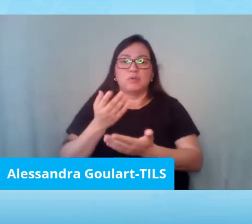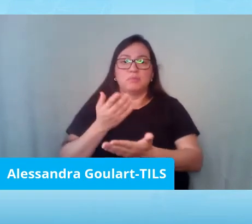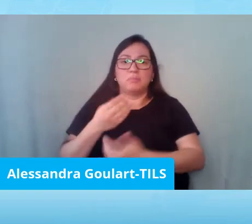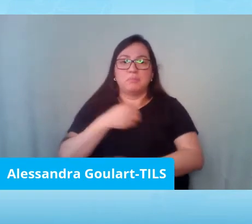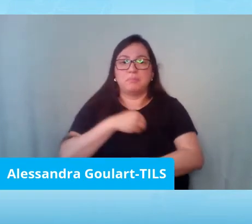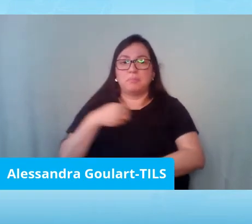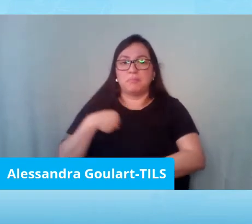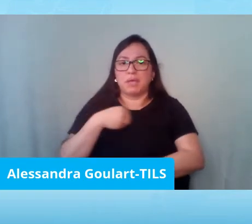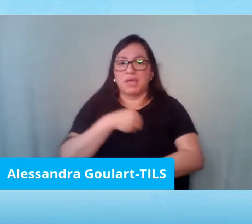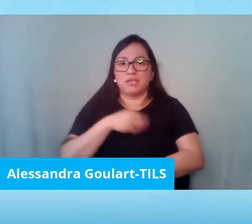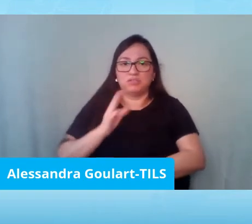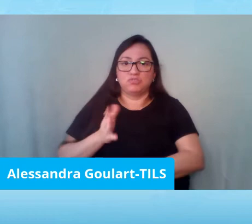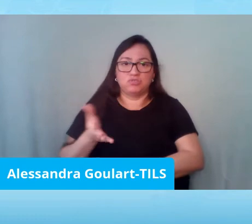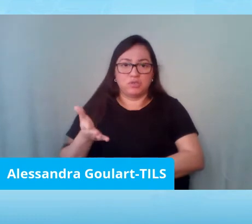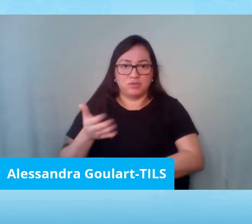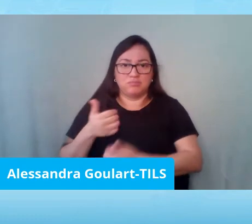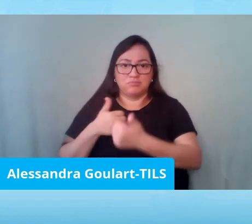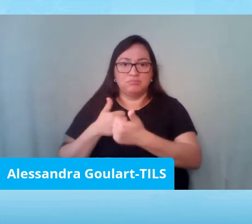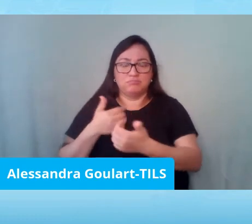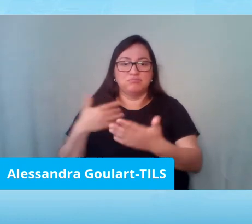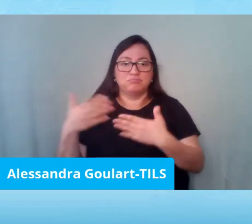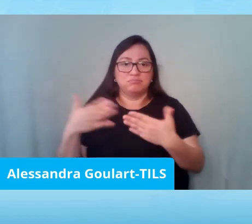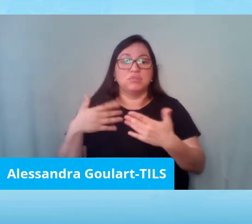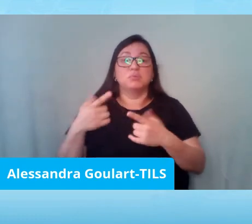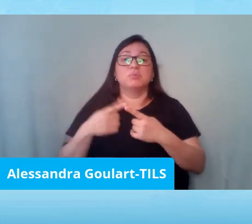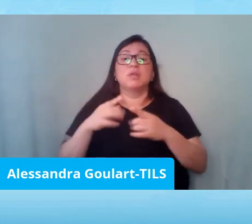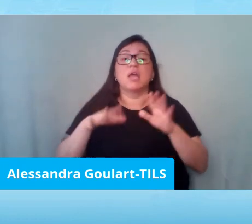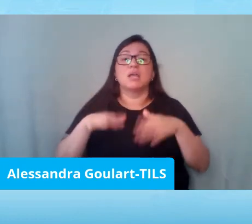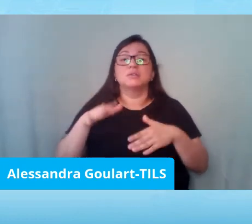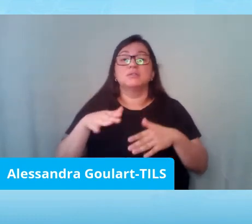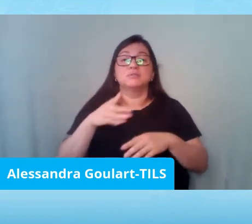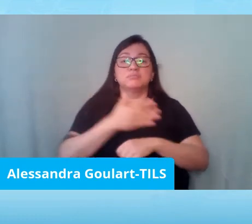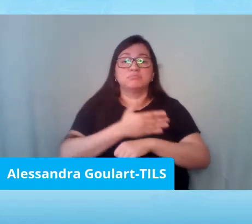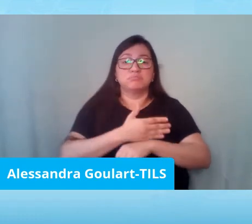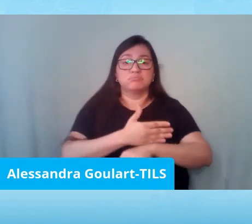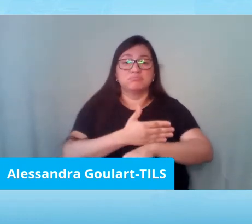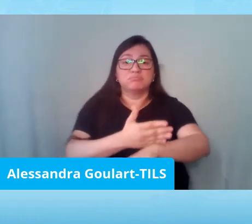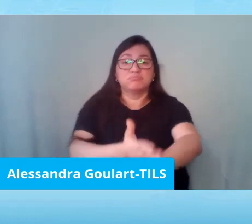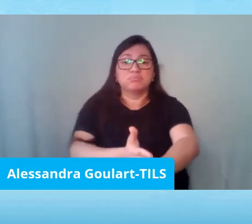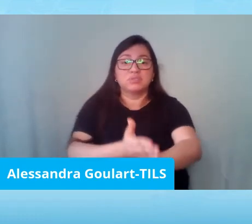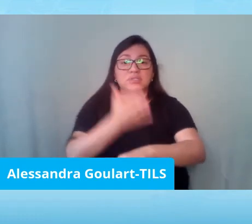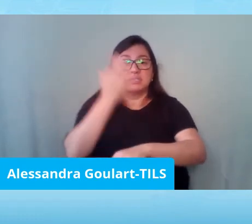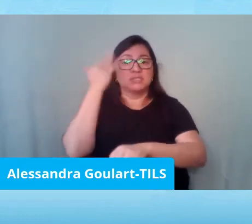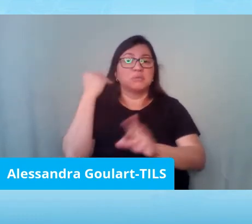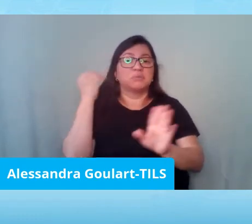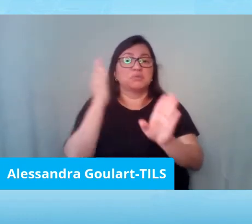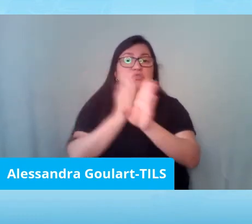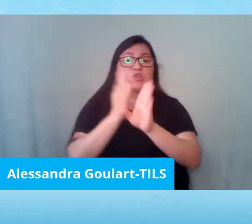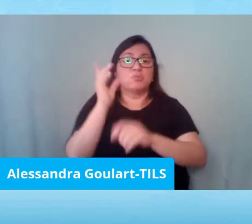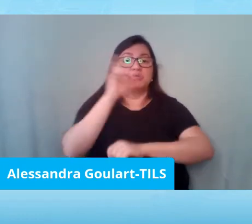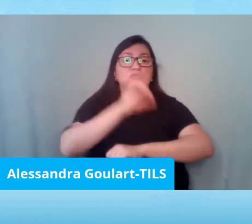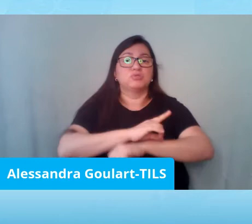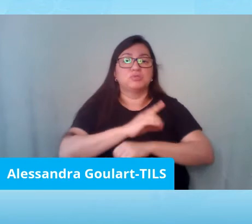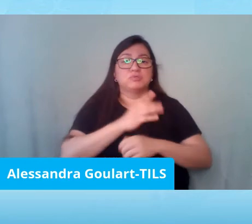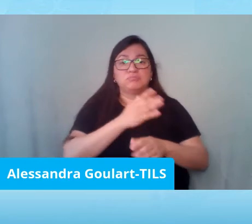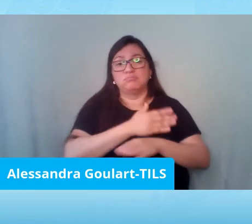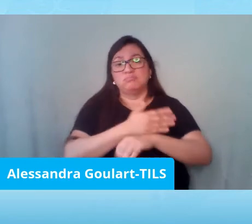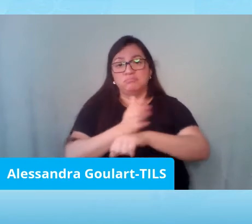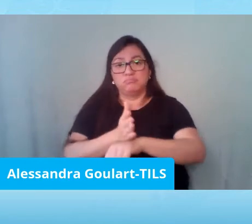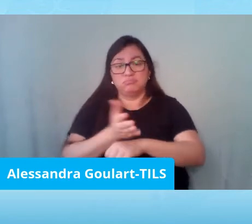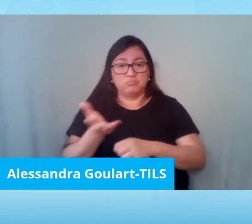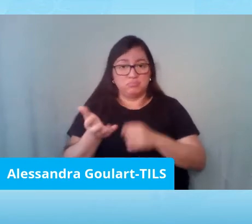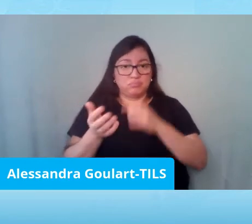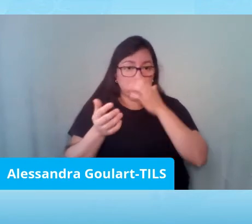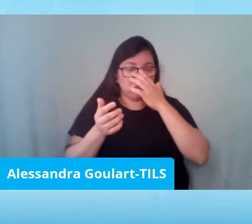que todo mundo já colocou, né? Que a gente tem um início tardio do pré-natal, a gente acaba muitas vezes tem um diagnóstico tardio dessas